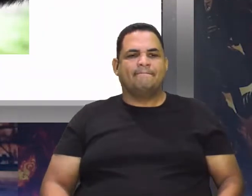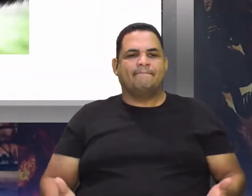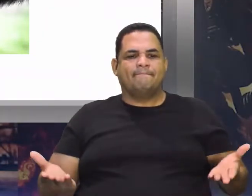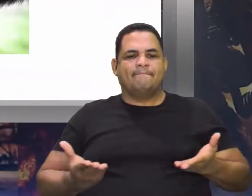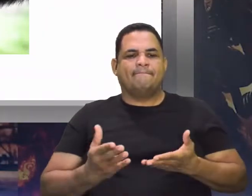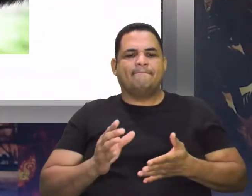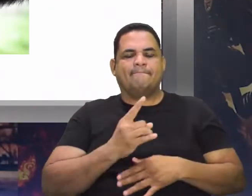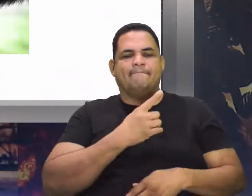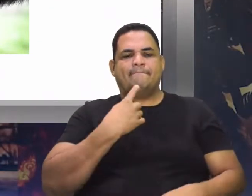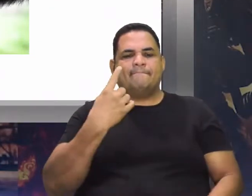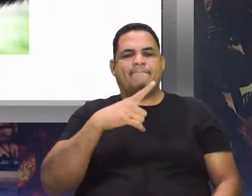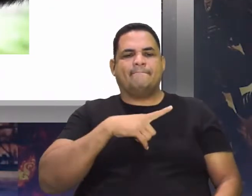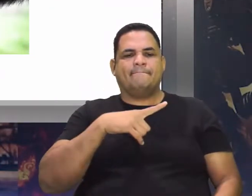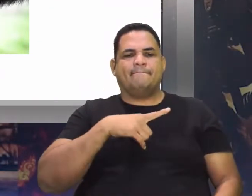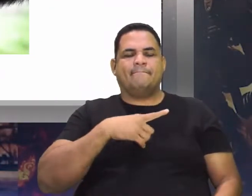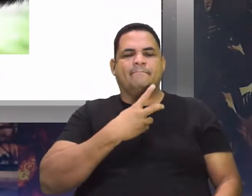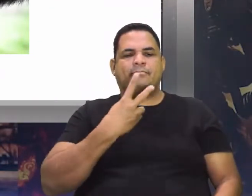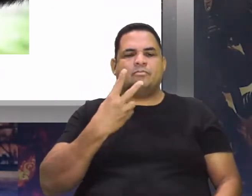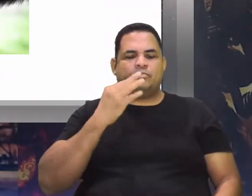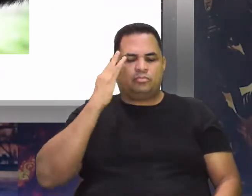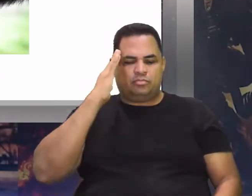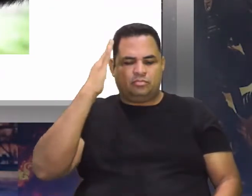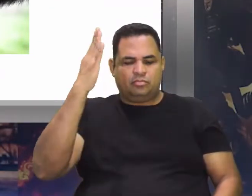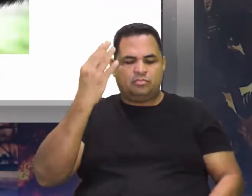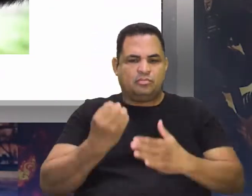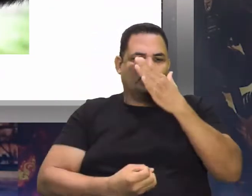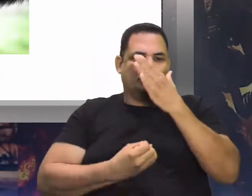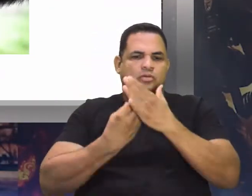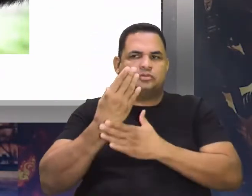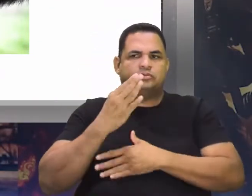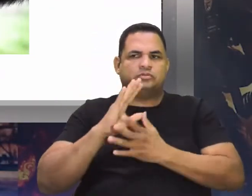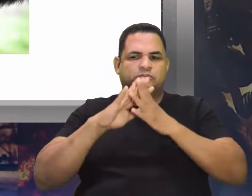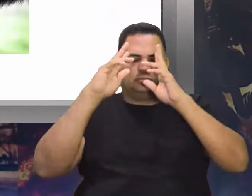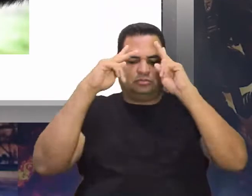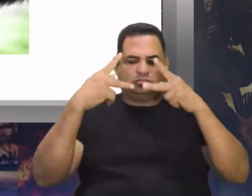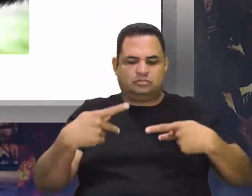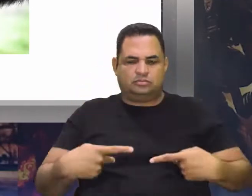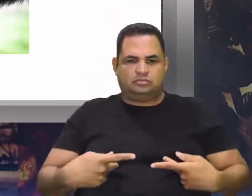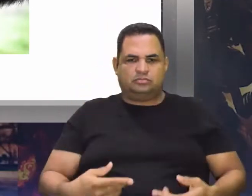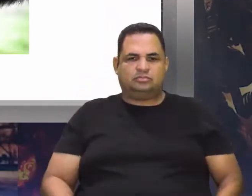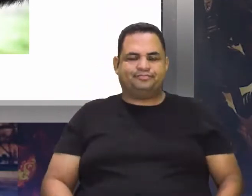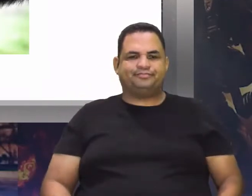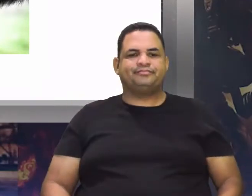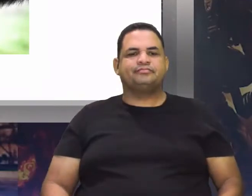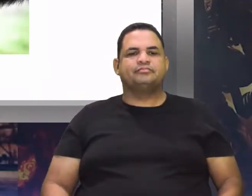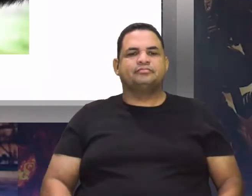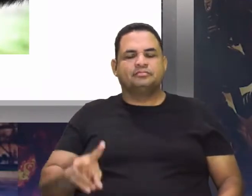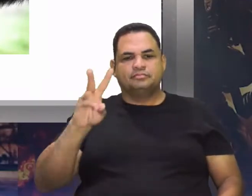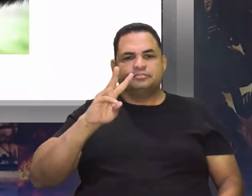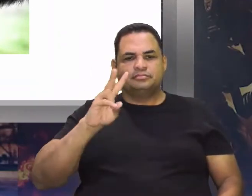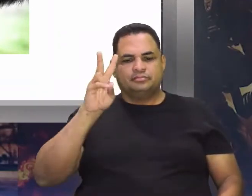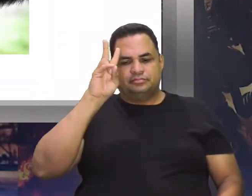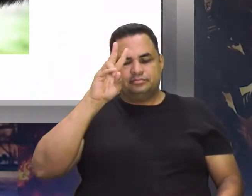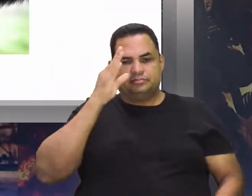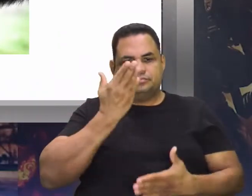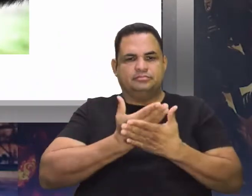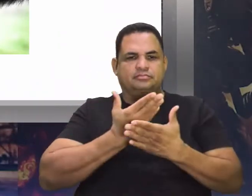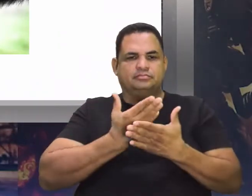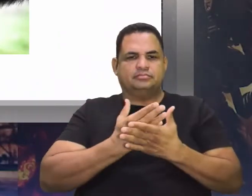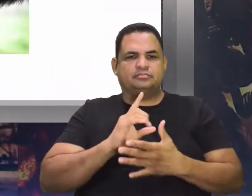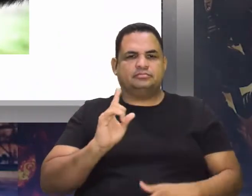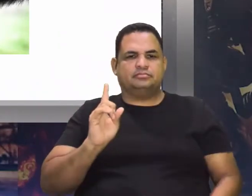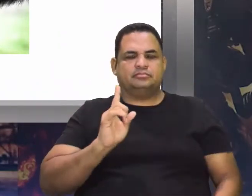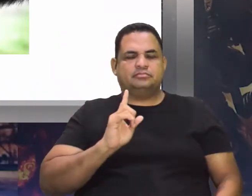Hoje nós teremos duas teorias do aparecimento da humanidade. Lembrando, a nossa aula,